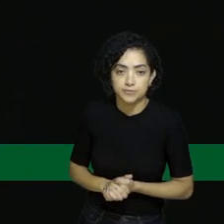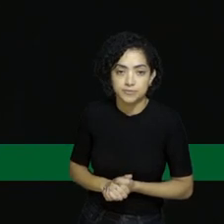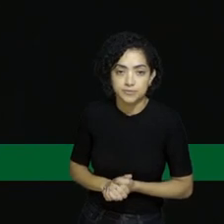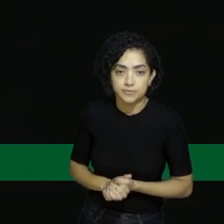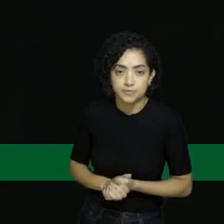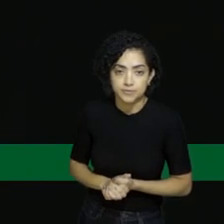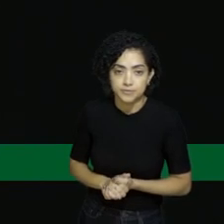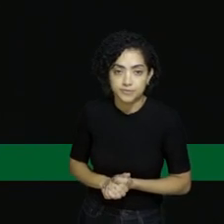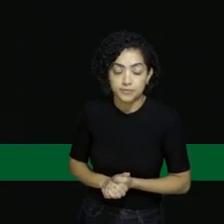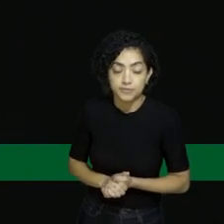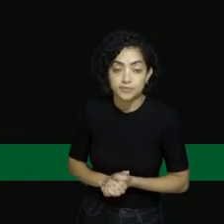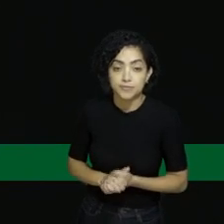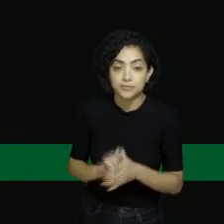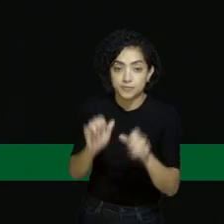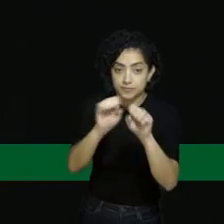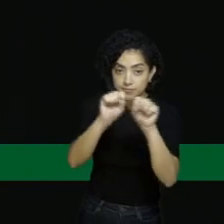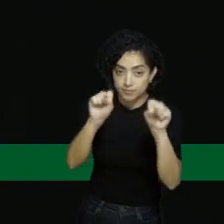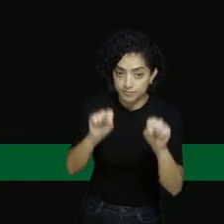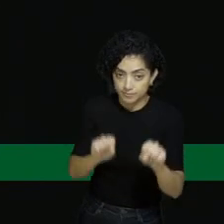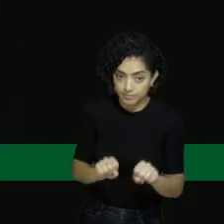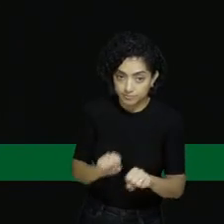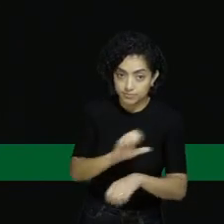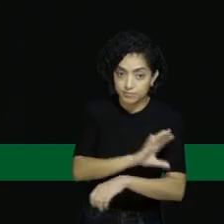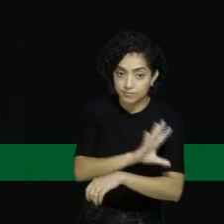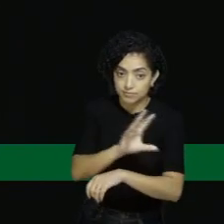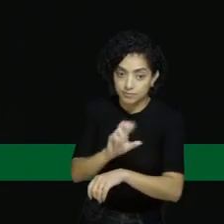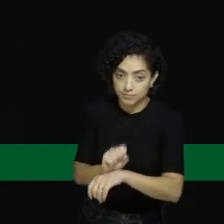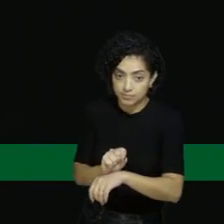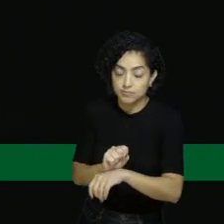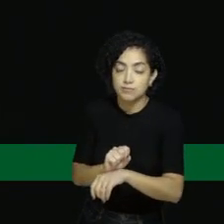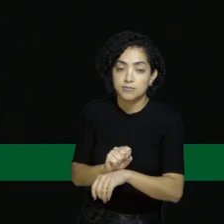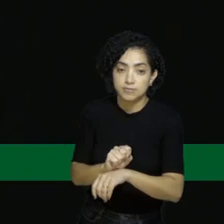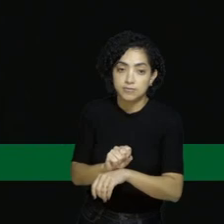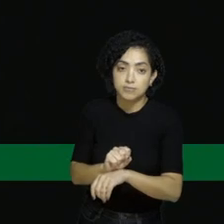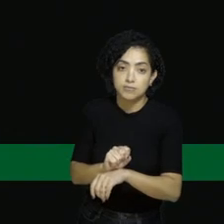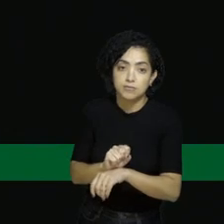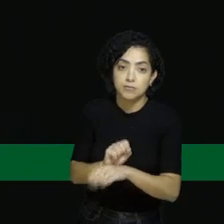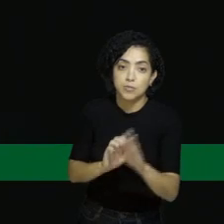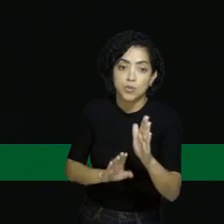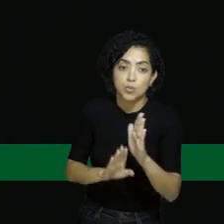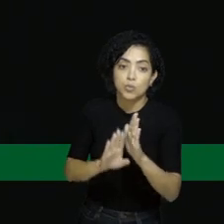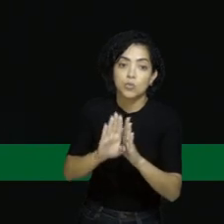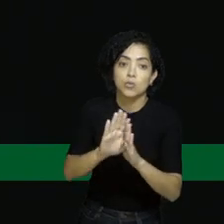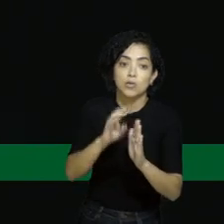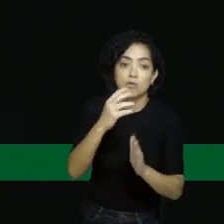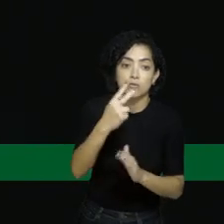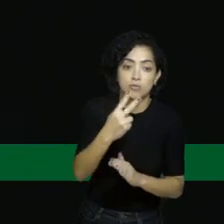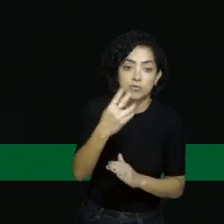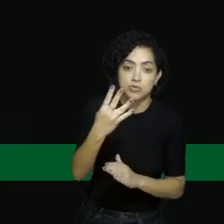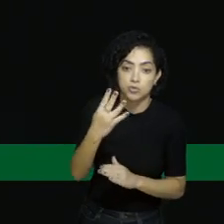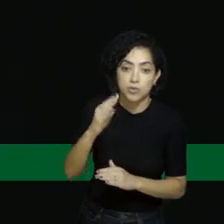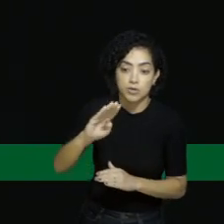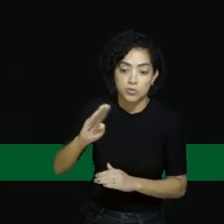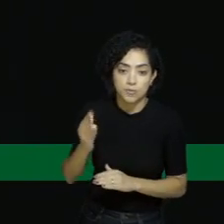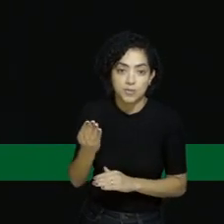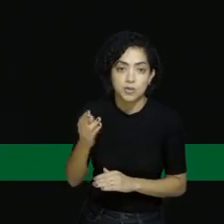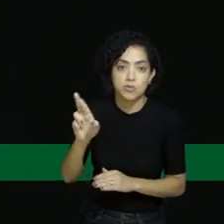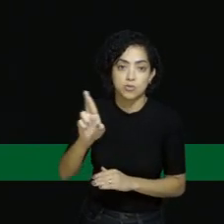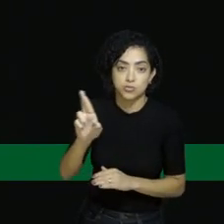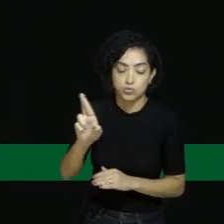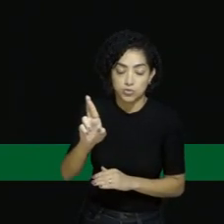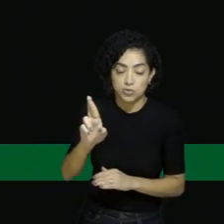Esse sistema Aurora faturou, no ano que passou, 24 bilhões de reais e